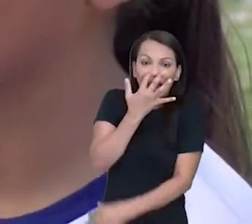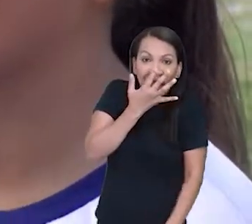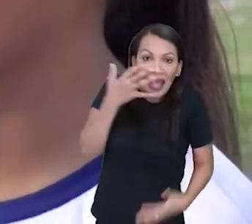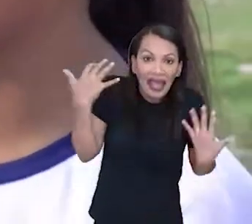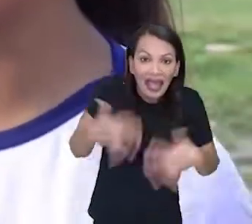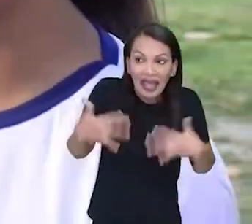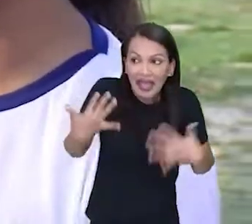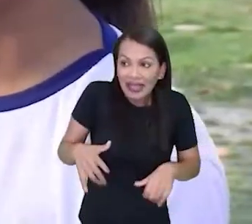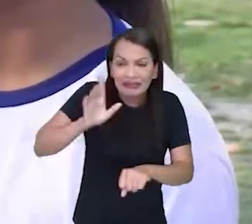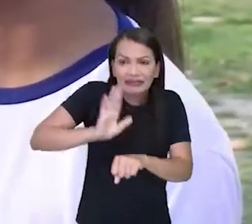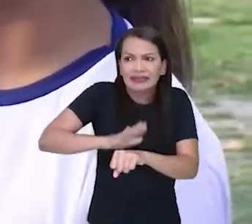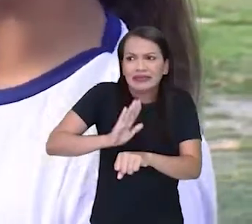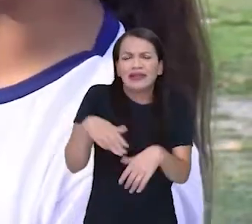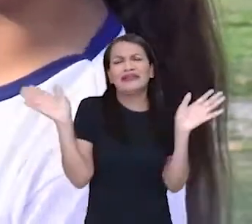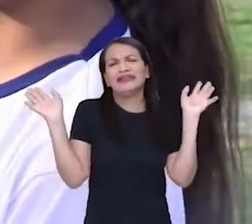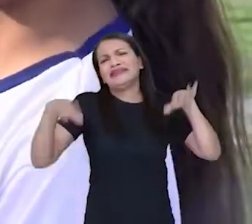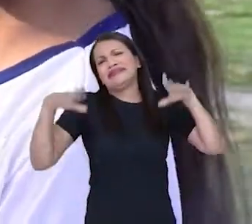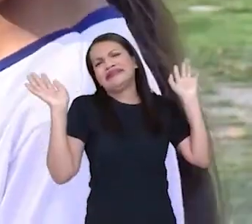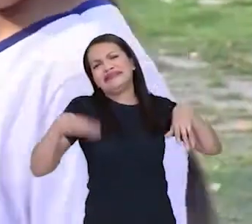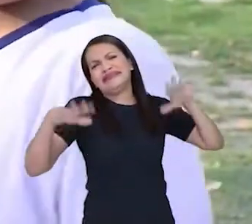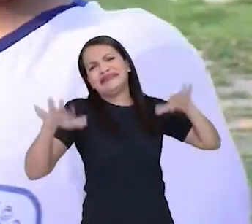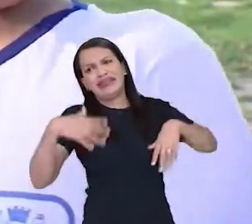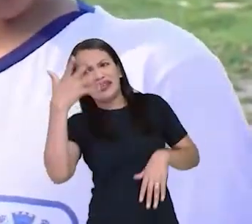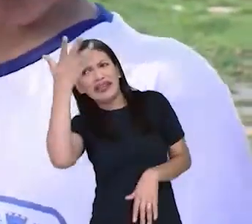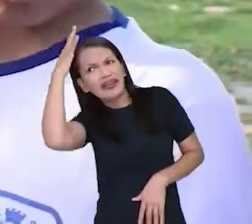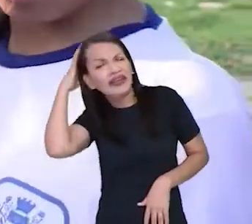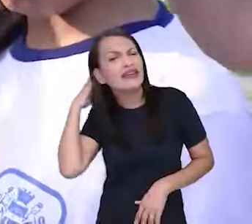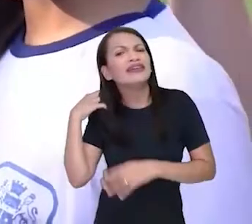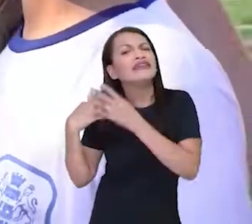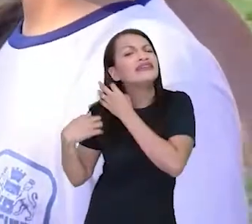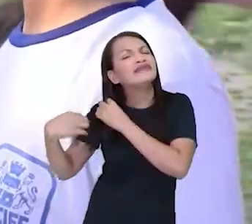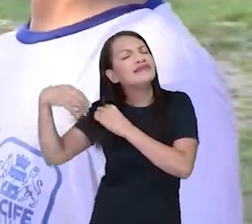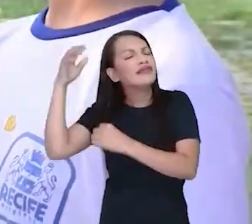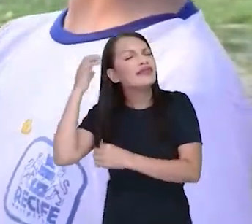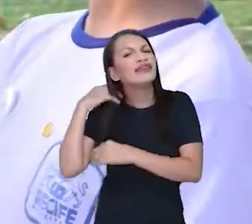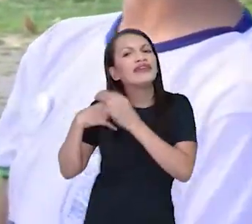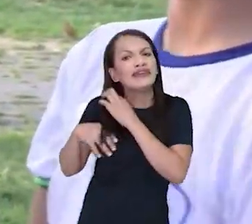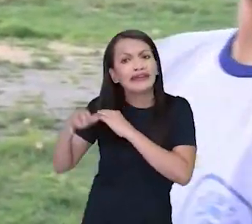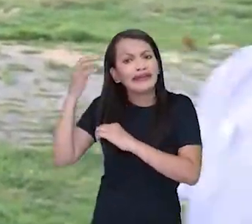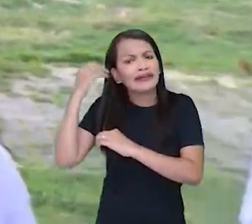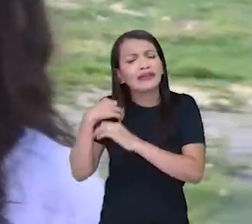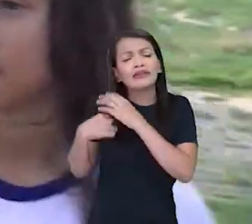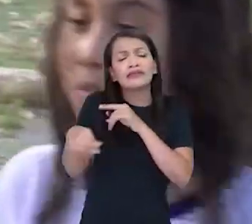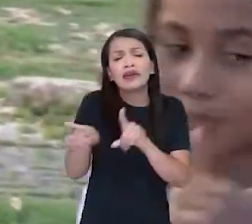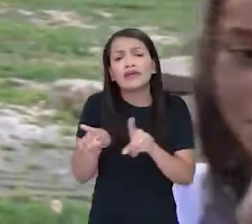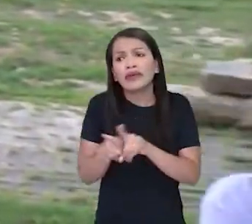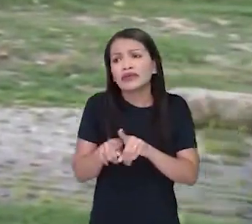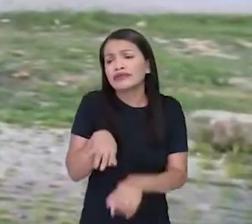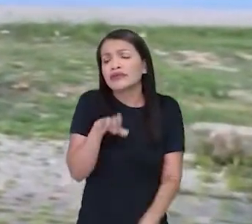nada ter que pintar os cabelos ficar um tempo calada